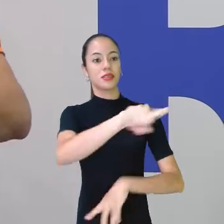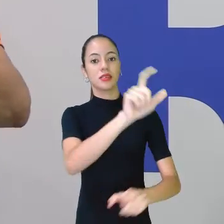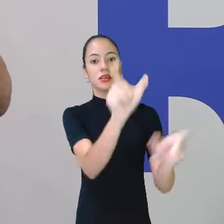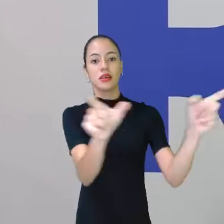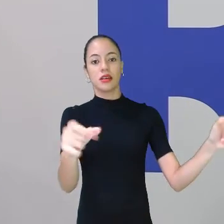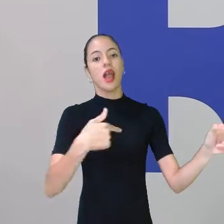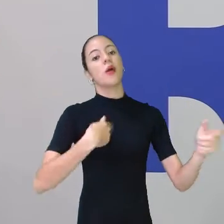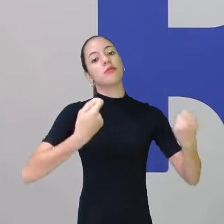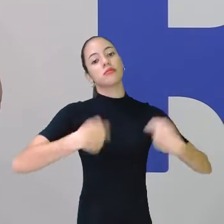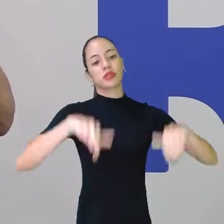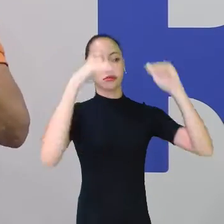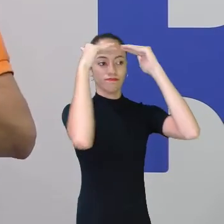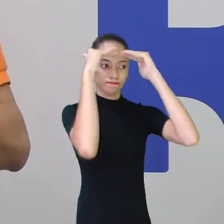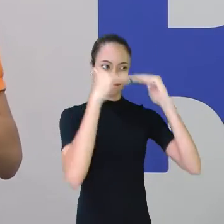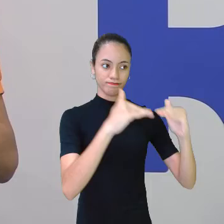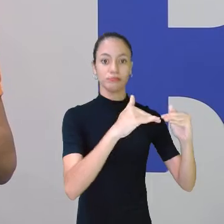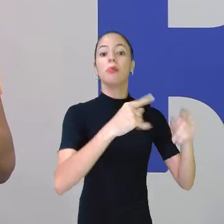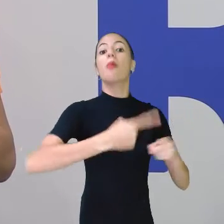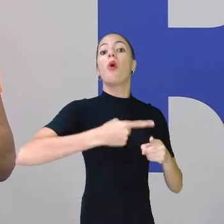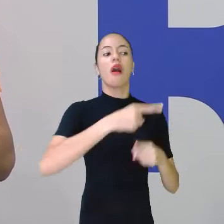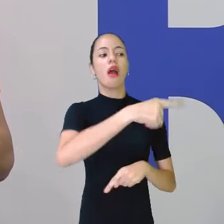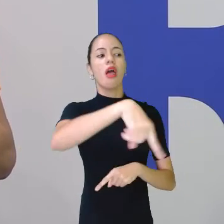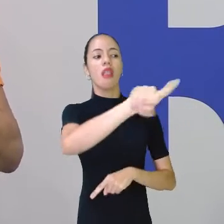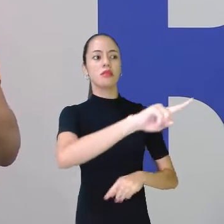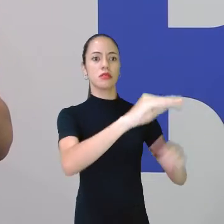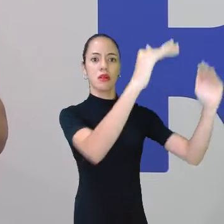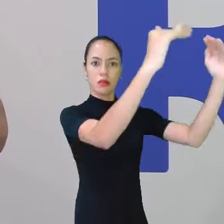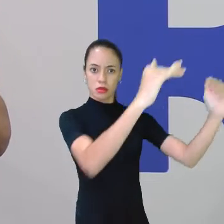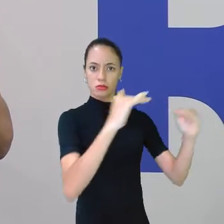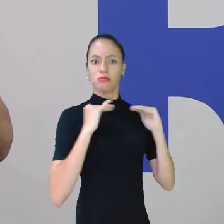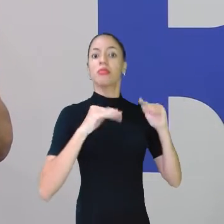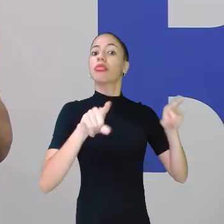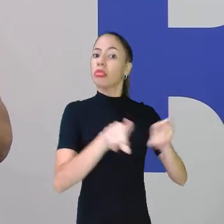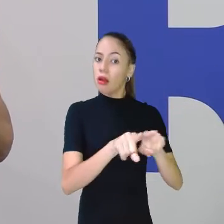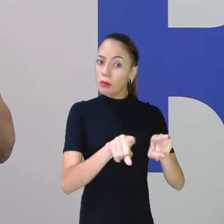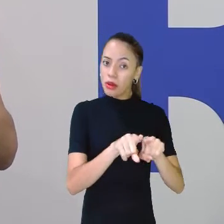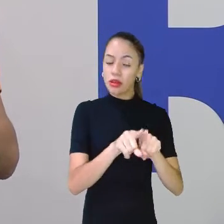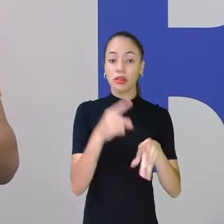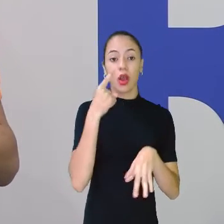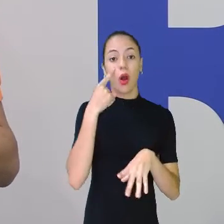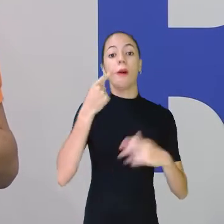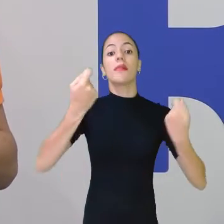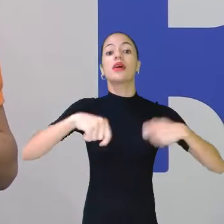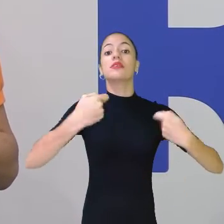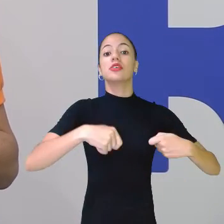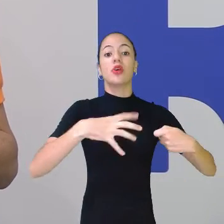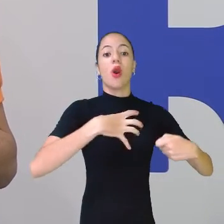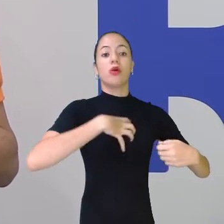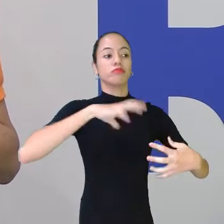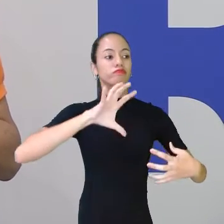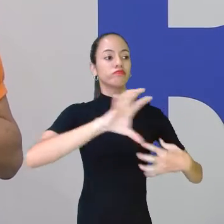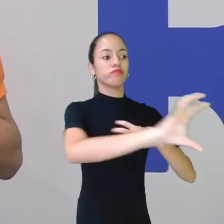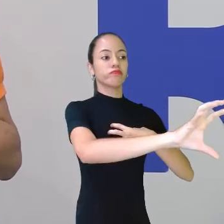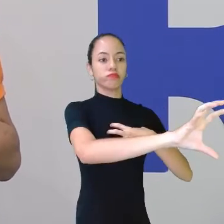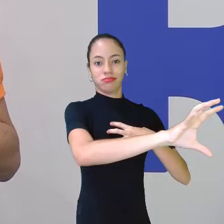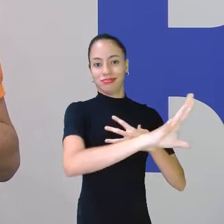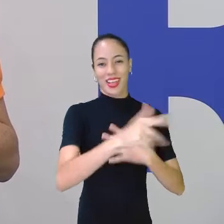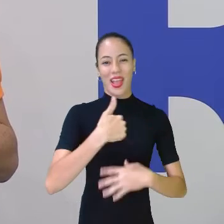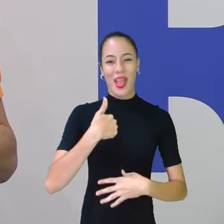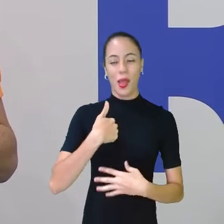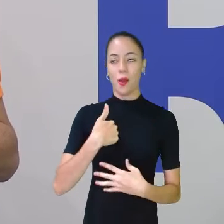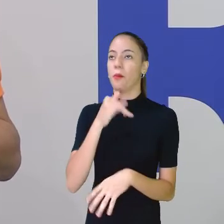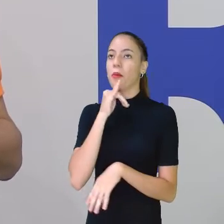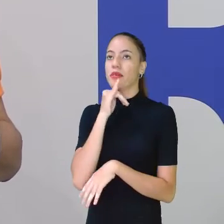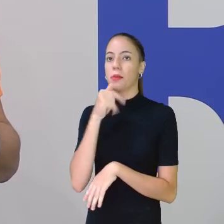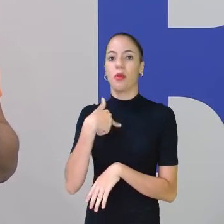as pessoas olhem para a gente com respeito, né? Então, isso é uma reciprocidade, né? Exato. Então, eu não posso querer que